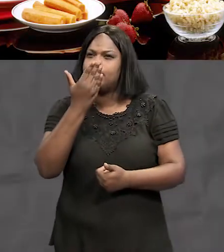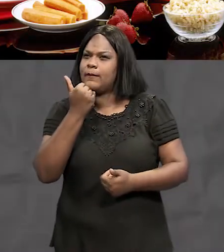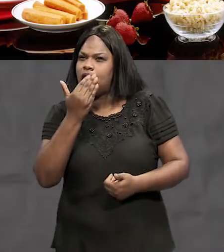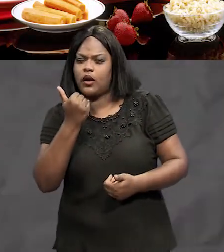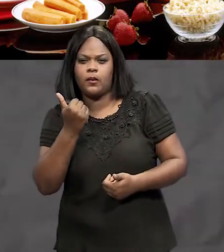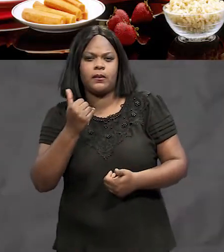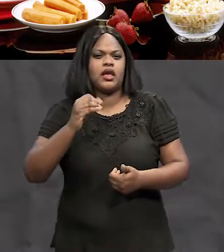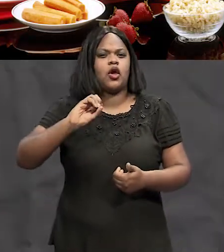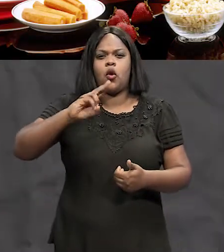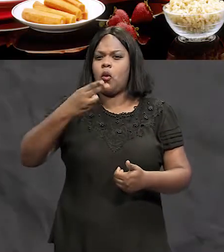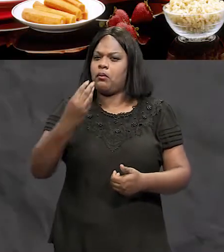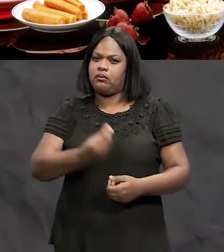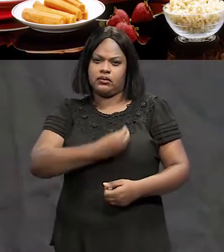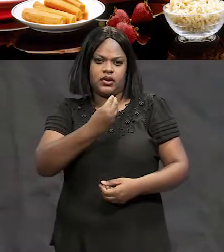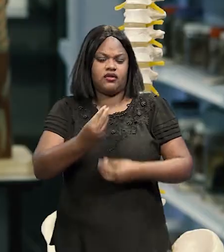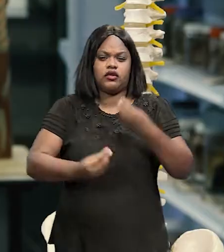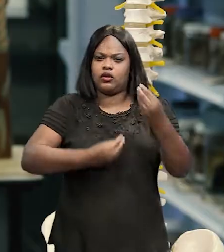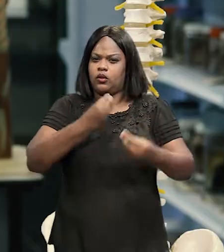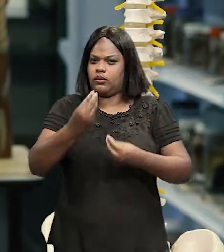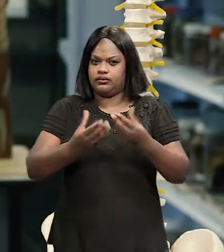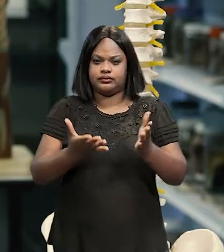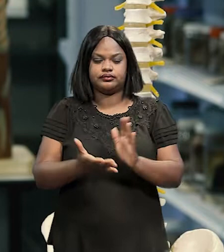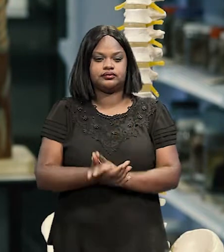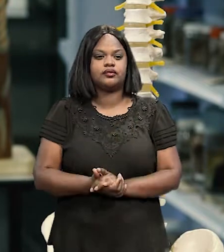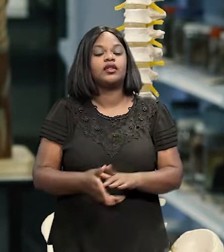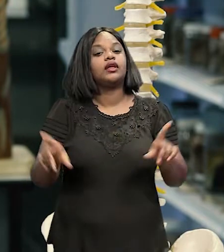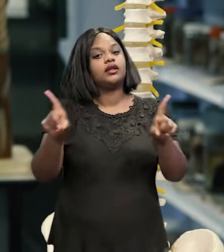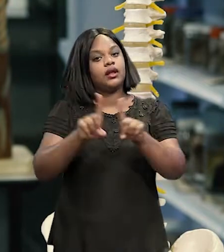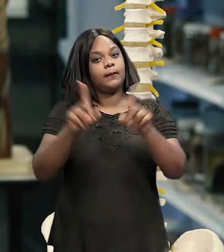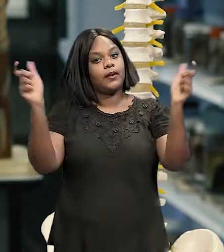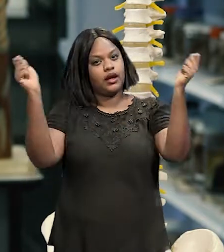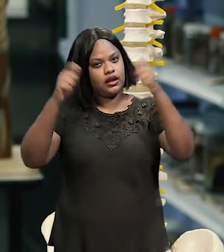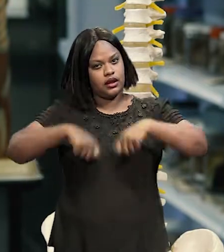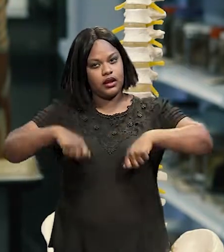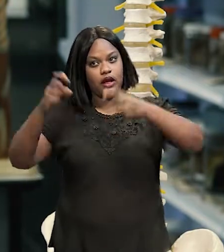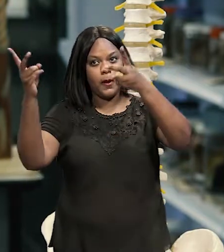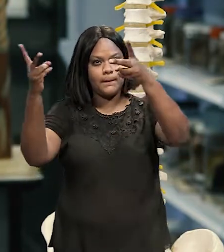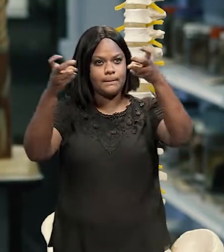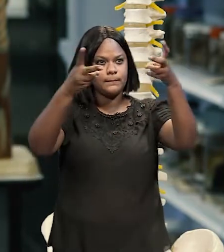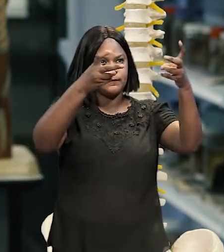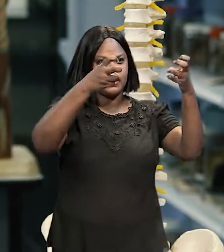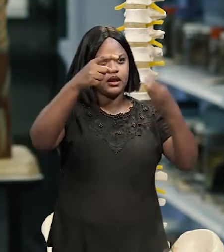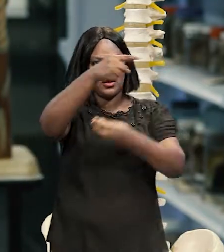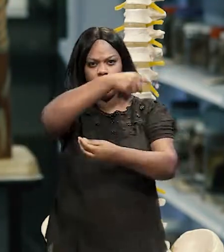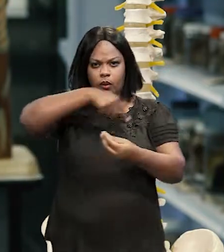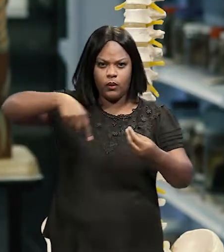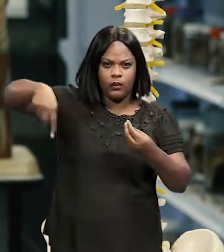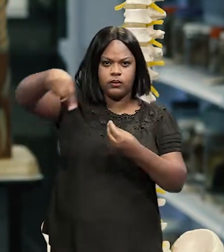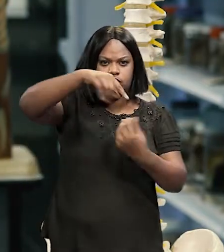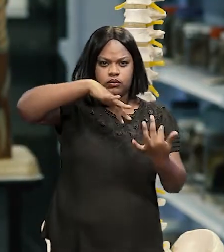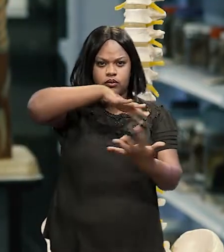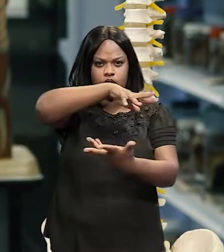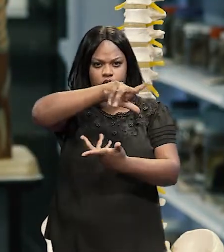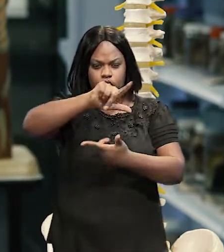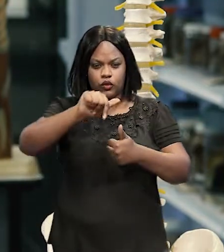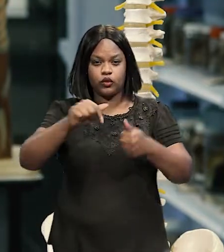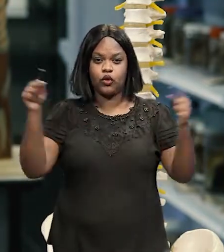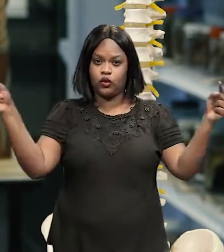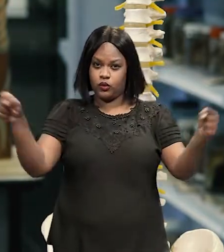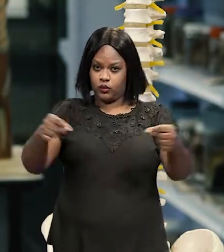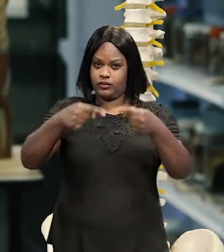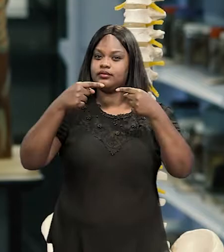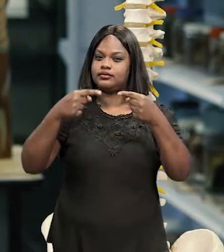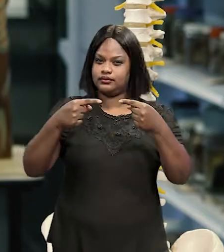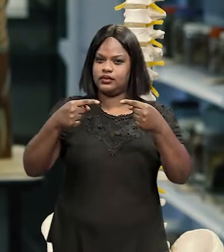para lidar com perigos e ameaças. Inclusive, essa nossa capacidade de perceber o mundo que nos cerca, associada com a nossa habilidade